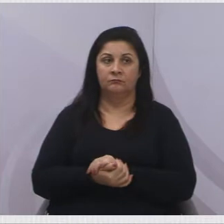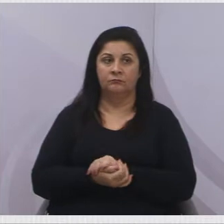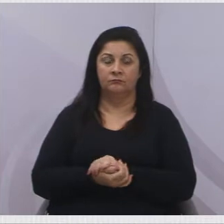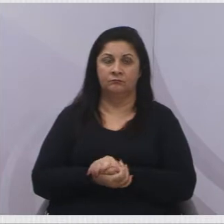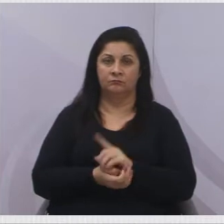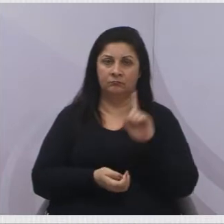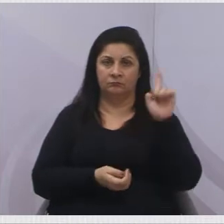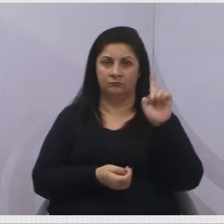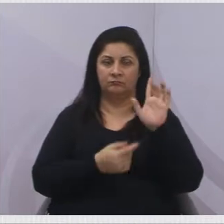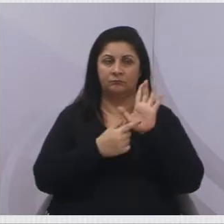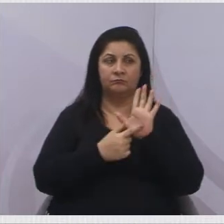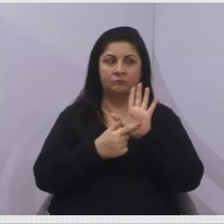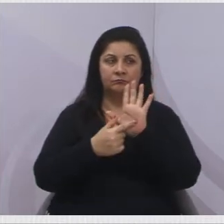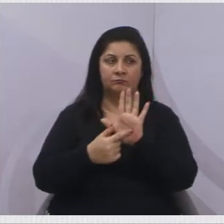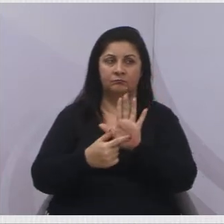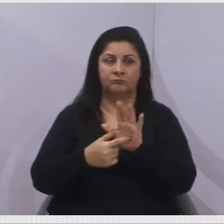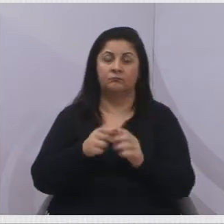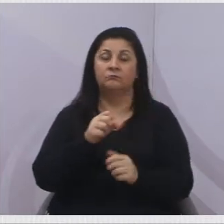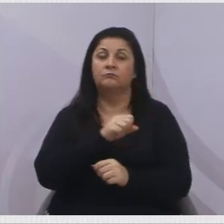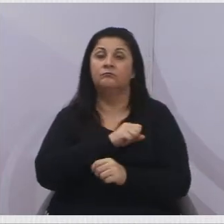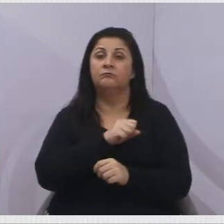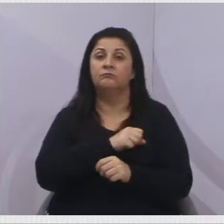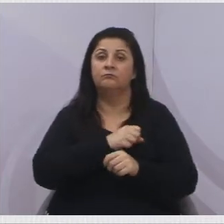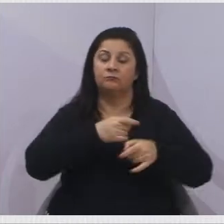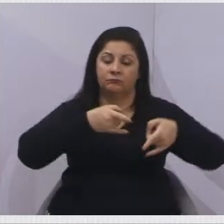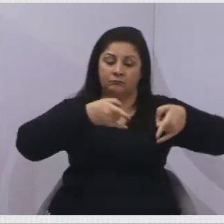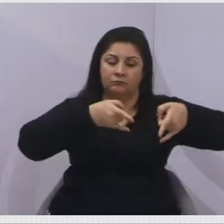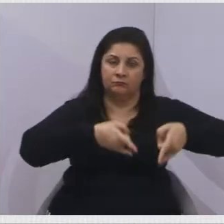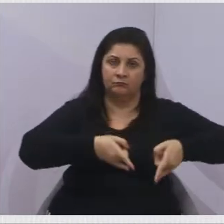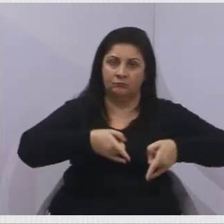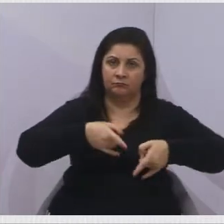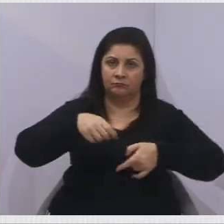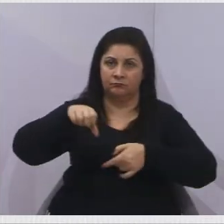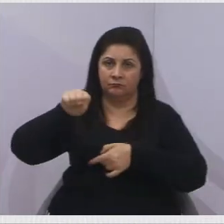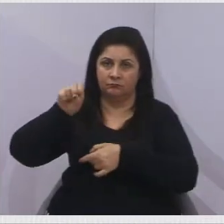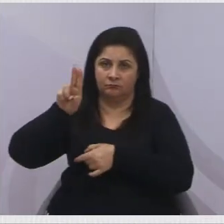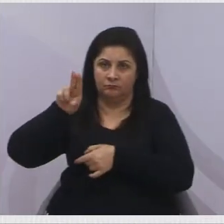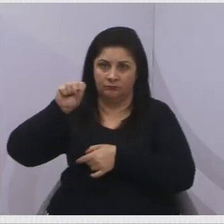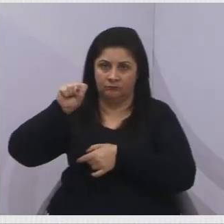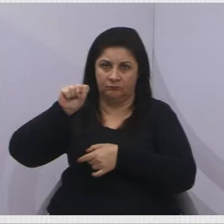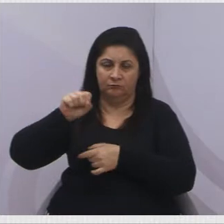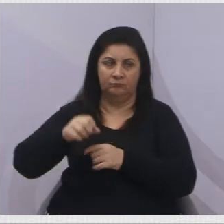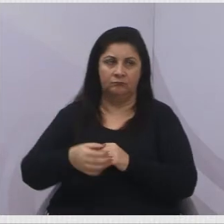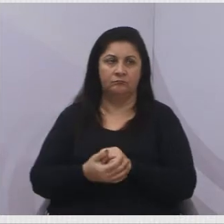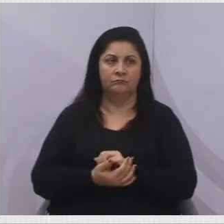esse quadro apresenta o número de leitos SUS em